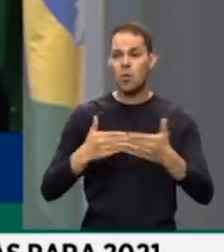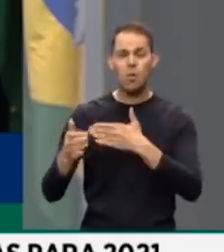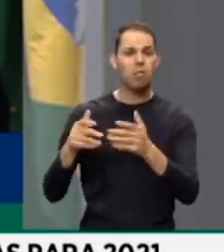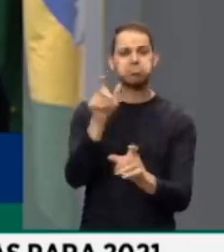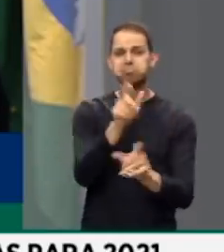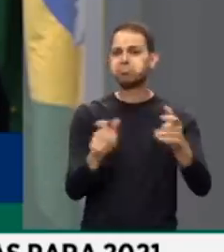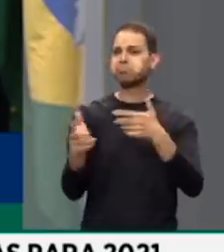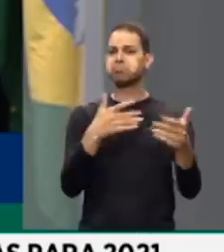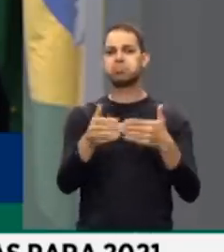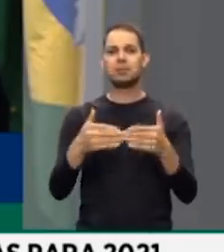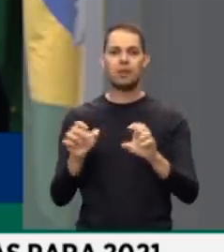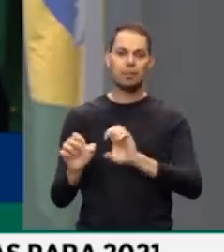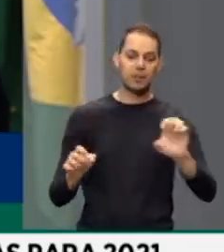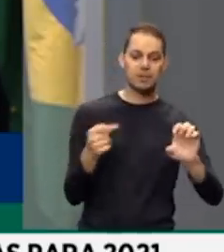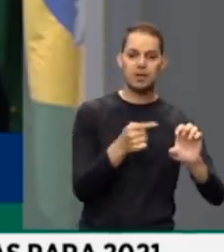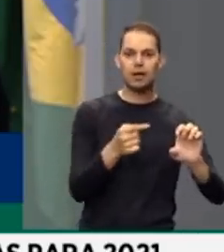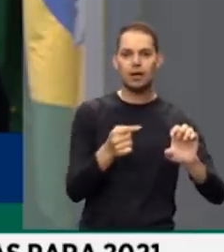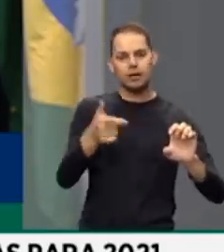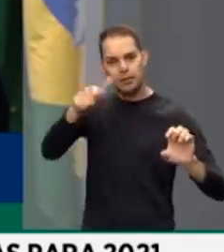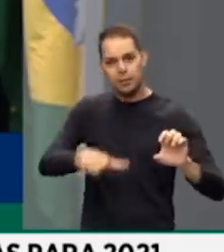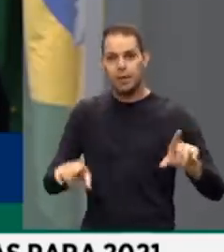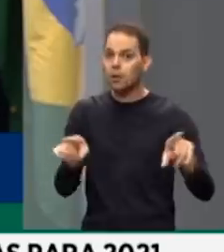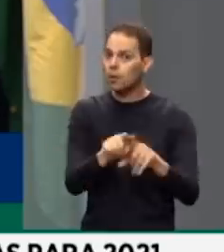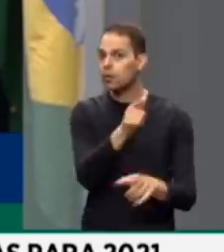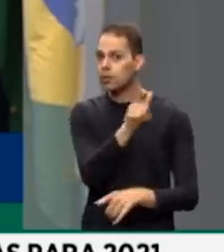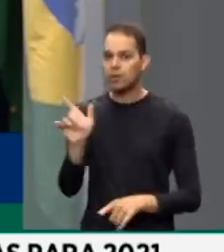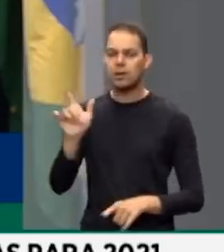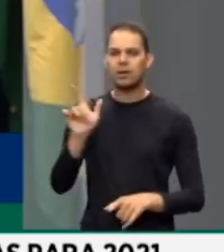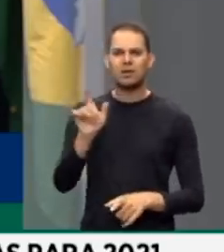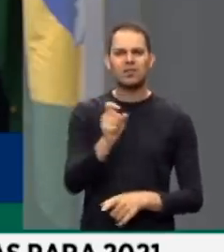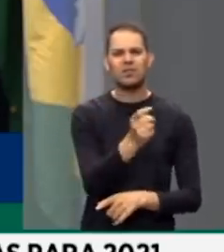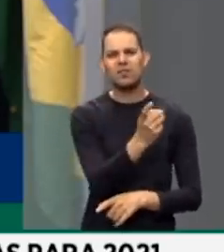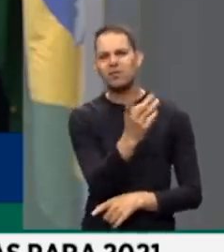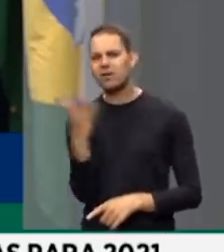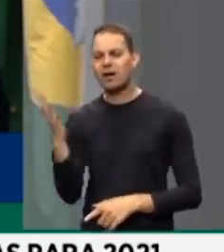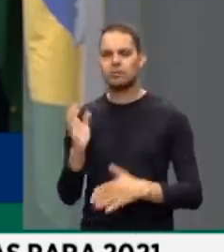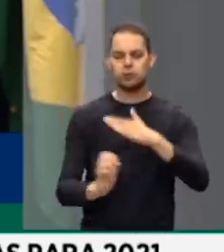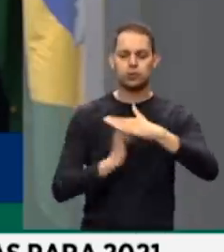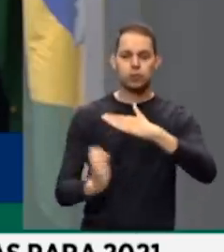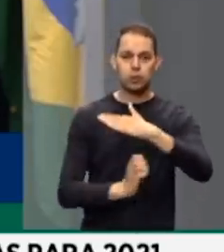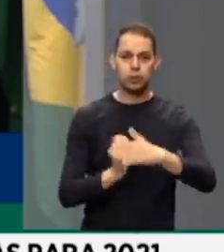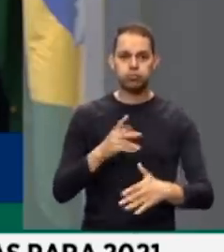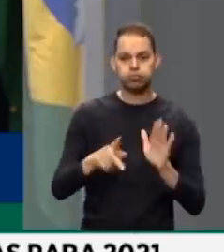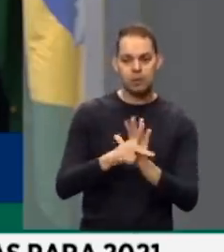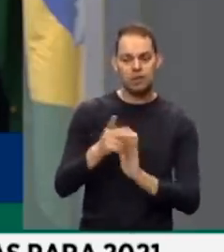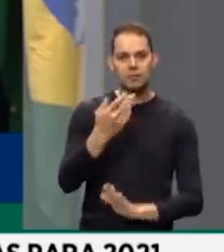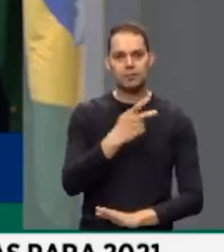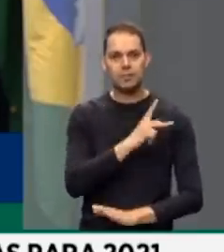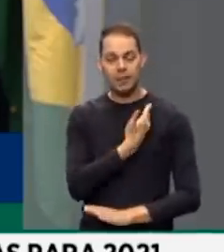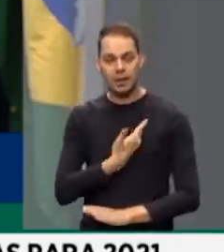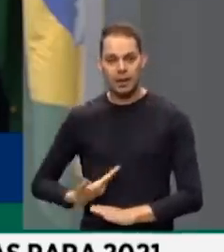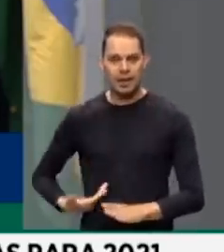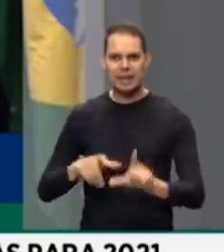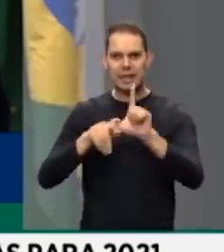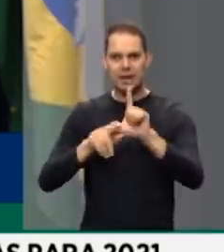de esquerda. Mais do que isso, dezenas e dezenas de estatais não dependem da aprovação